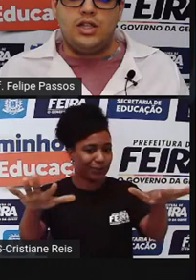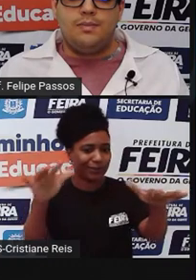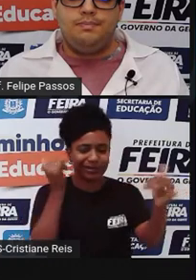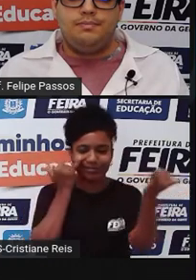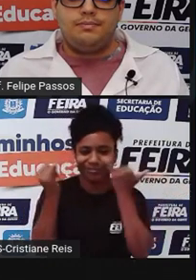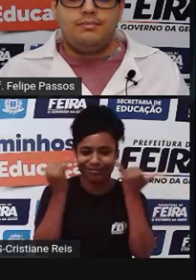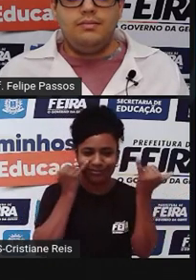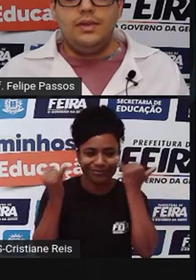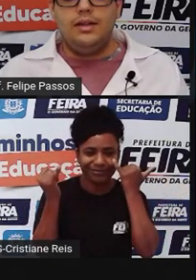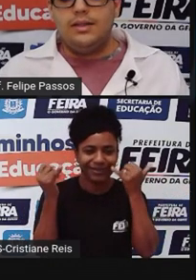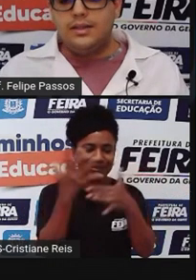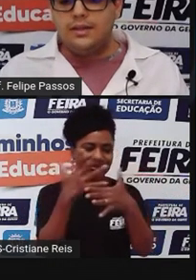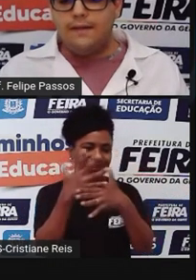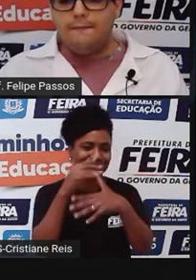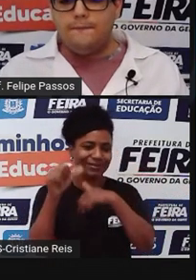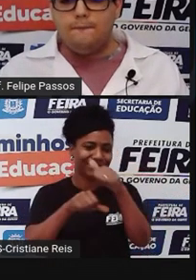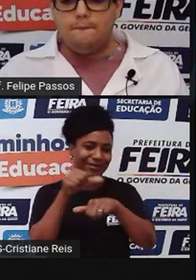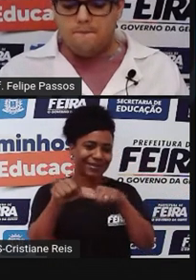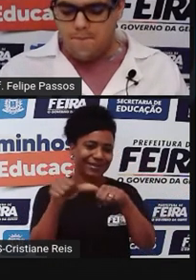da cidade inteligente